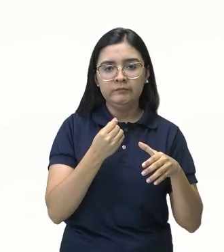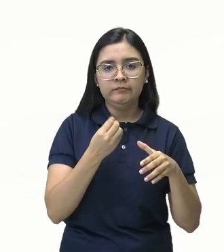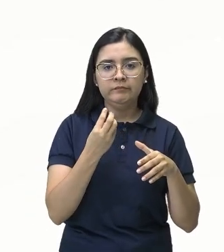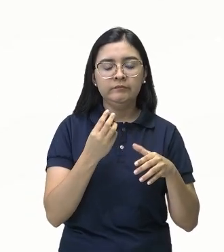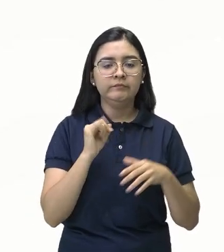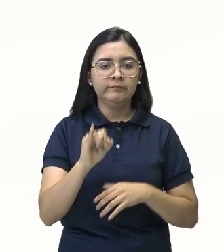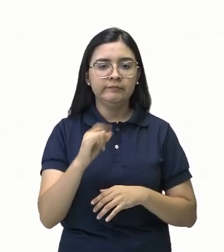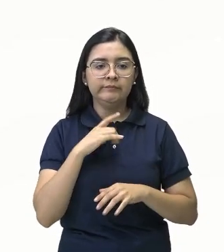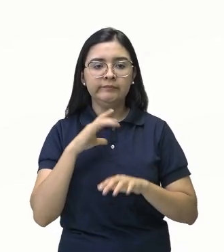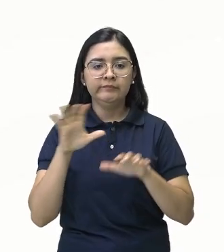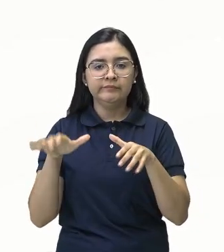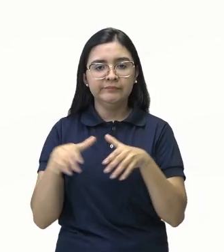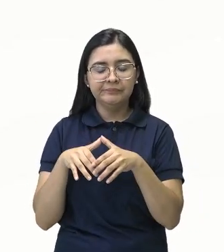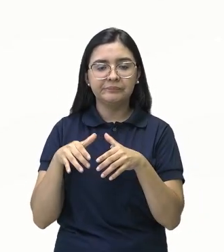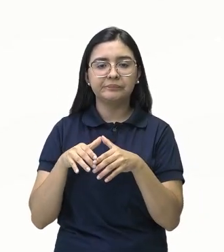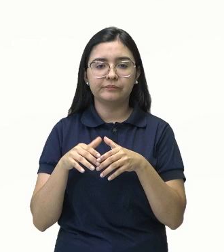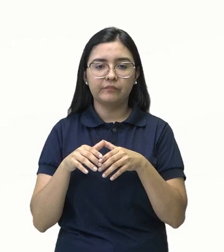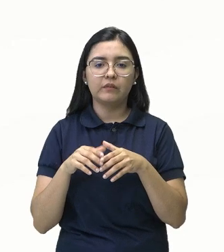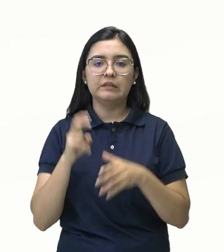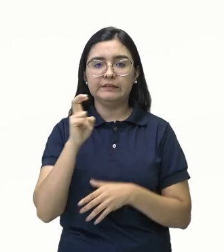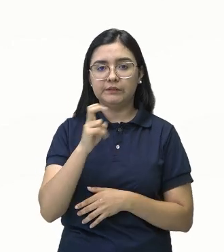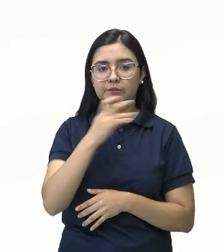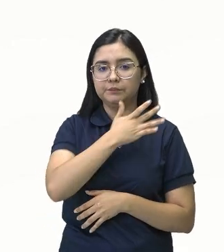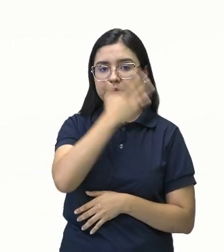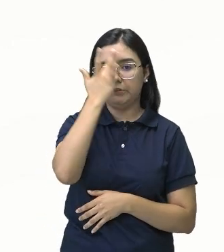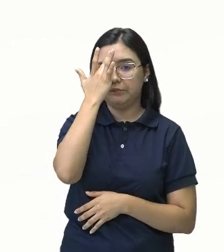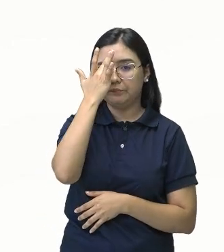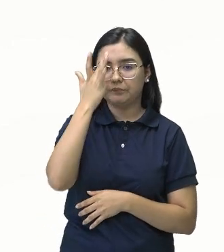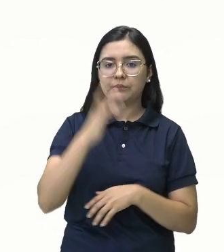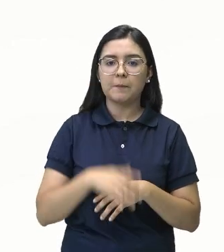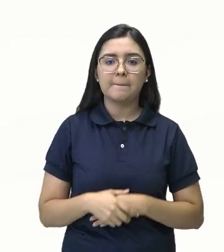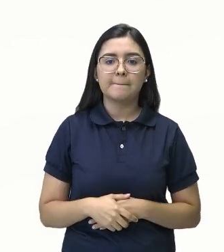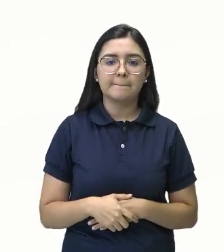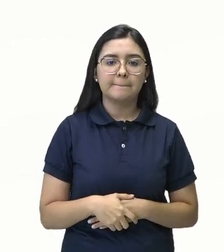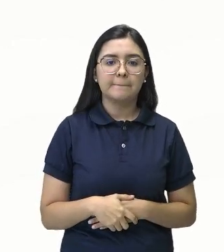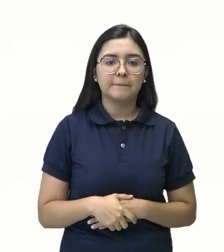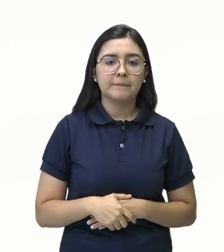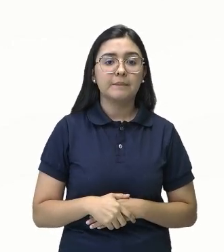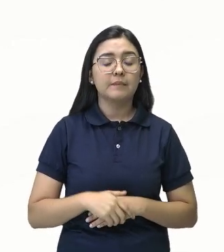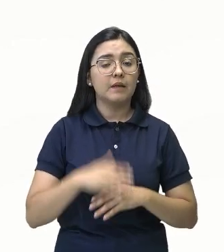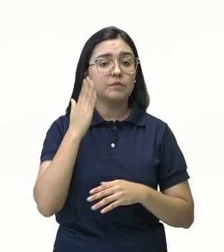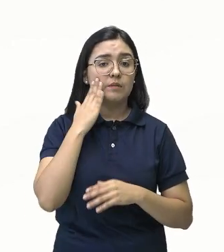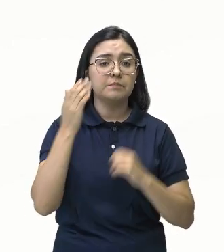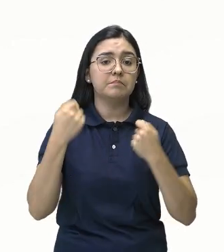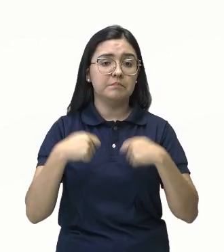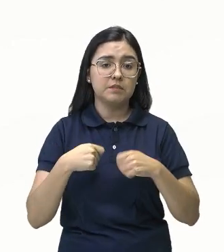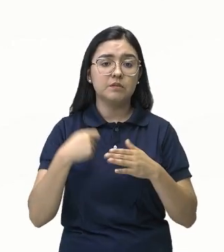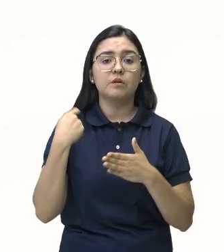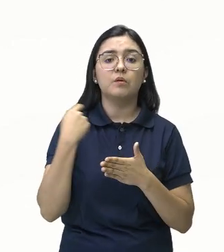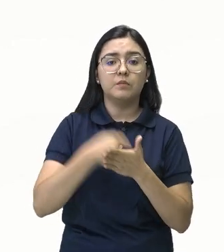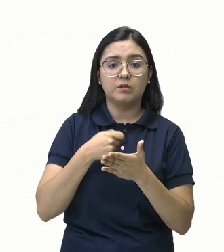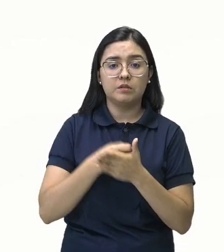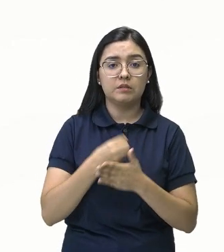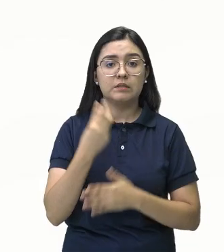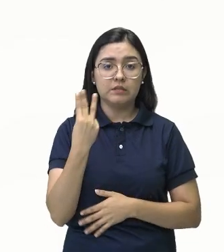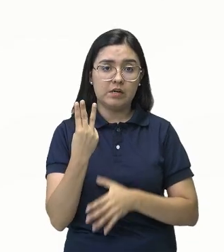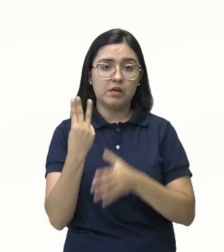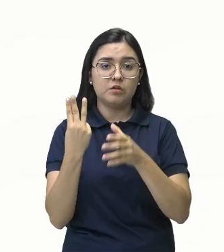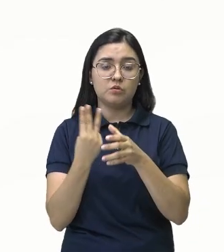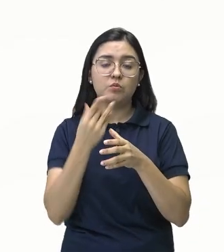a minha comissão é de 5 pessoas, tá? Eu sei que obrigatoriamente eu vou ter 3